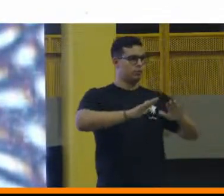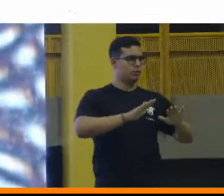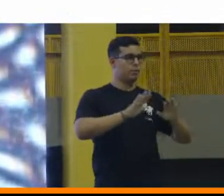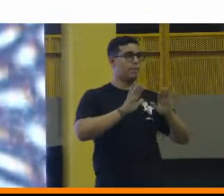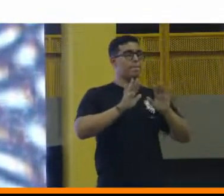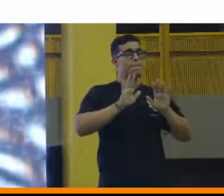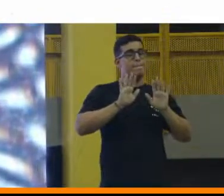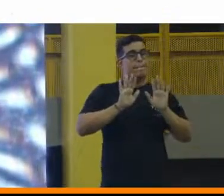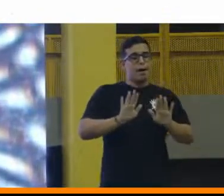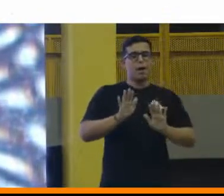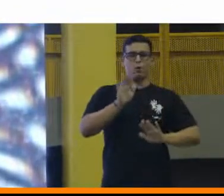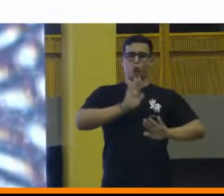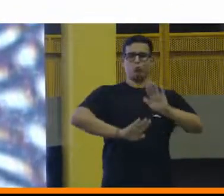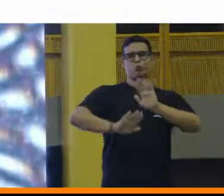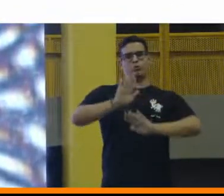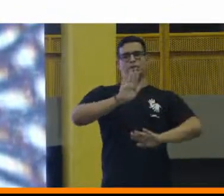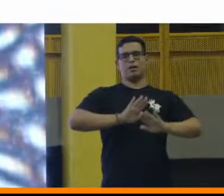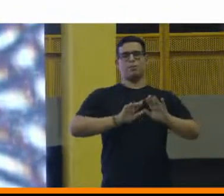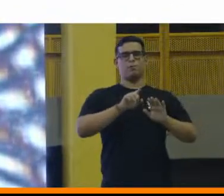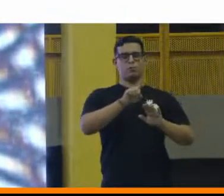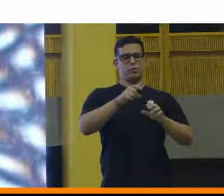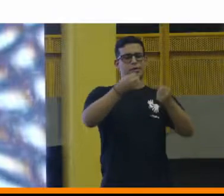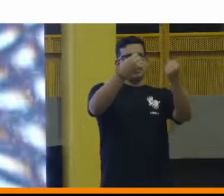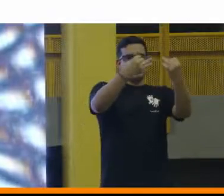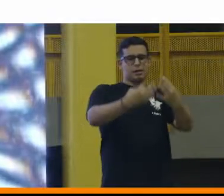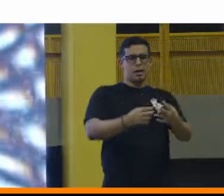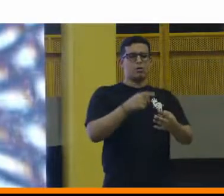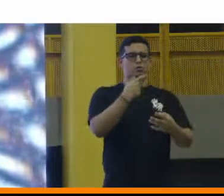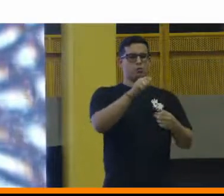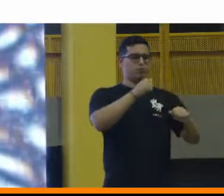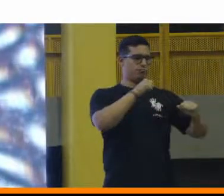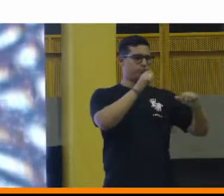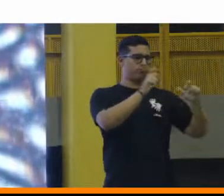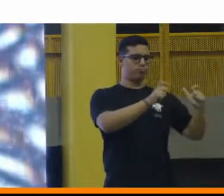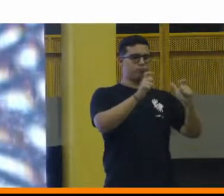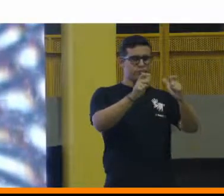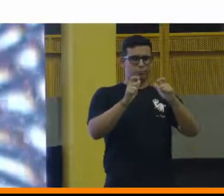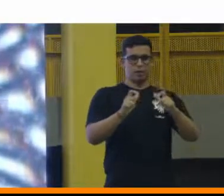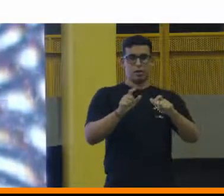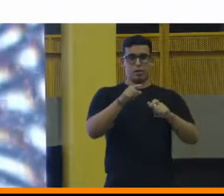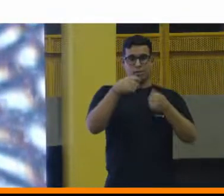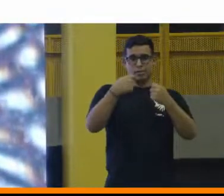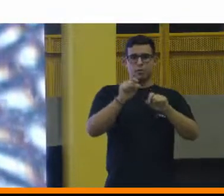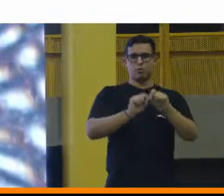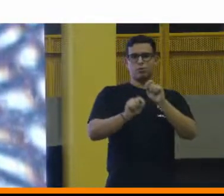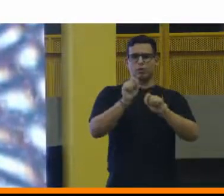você descrever a sua posição, você precisa daquilo que a gente chama de